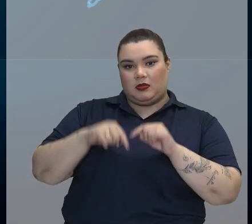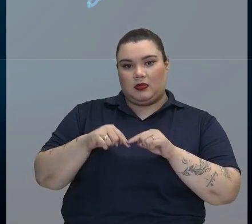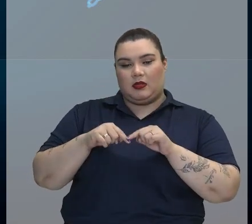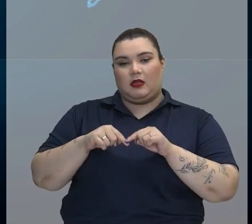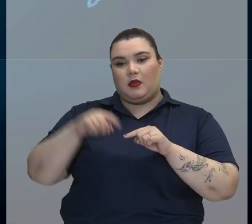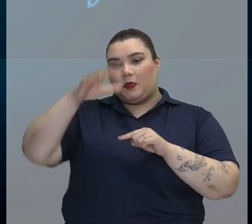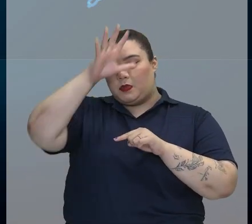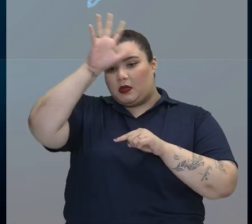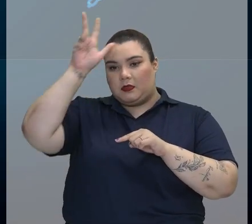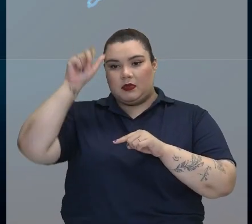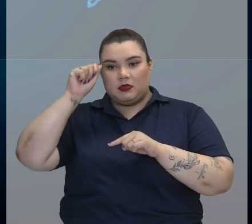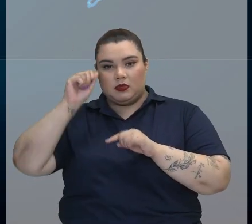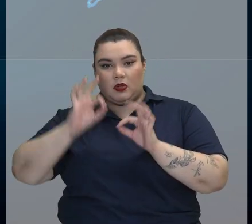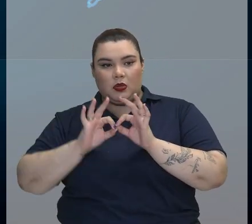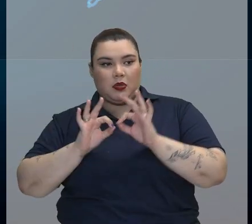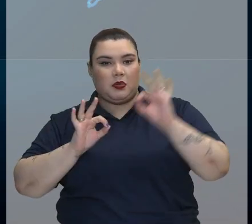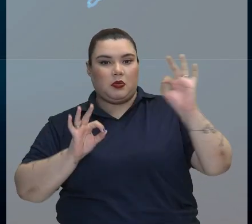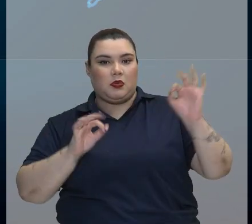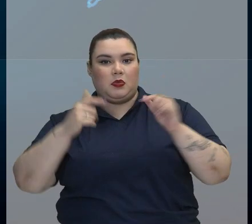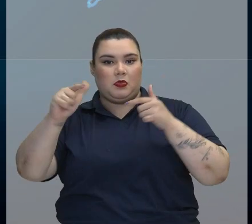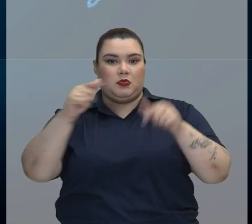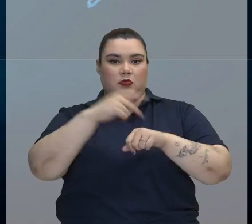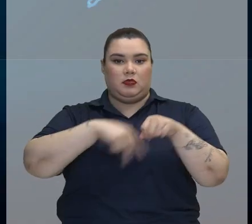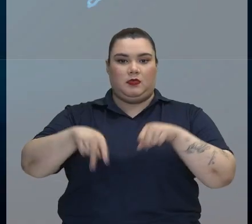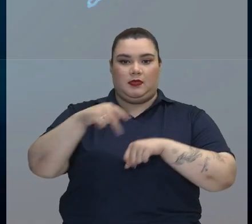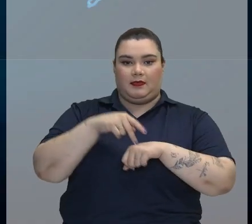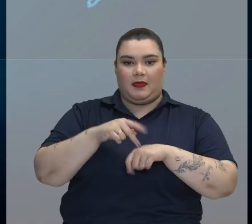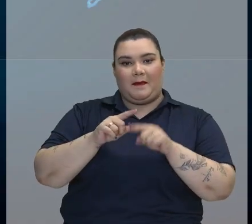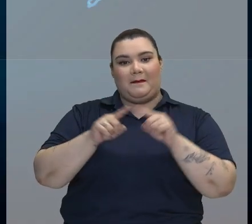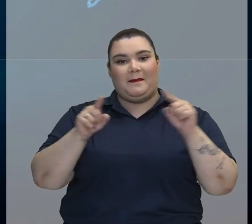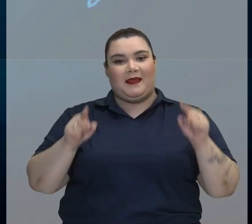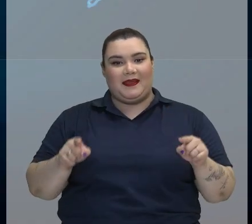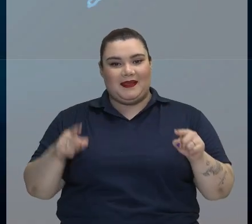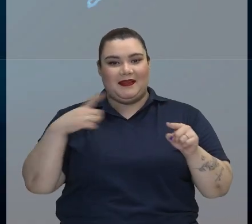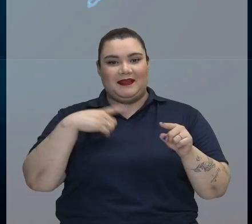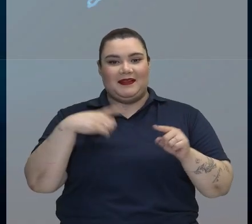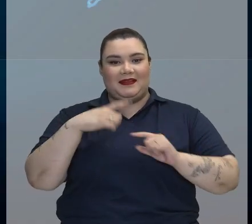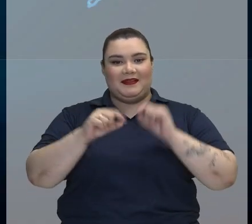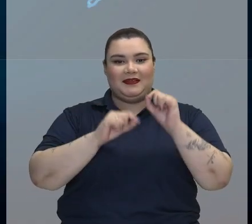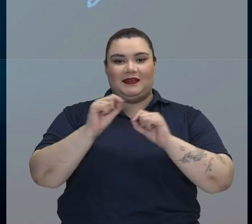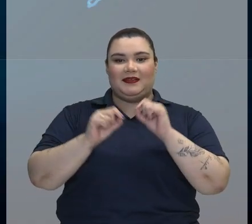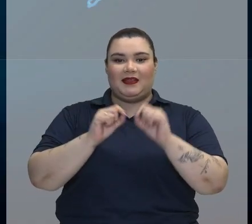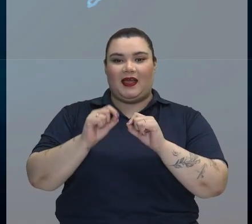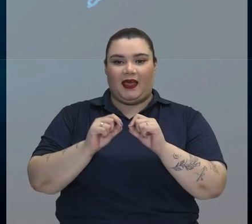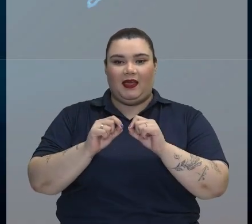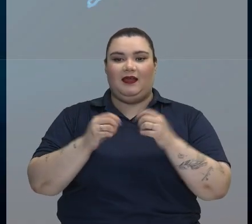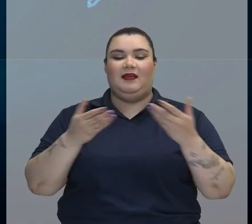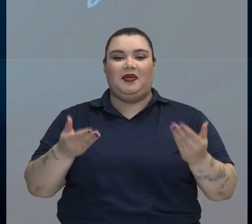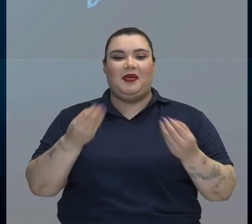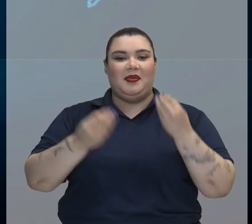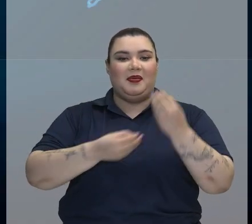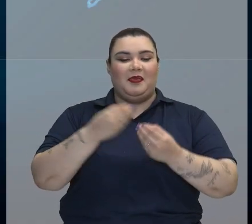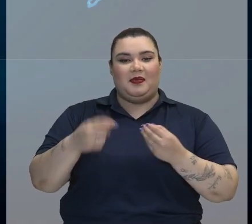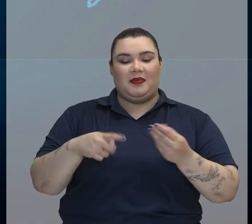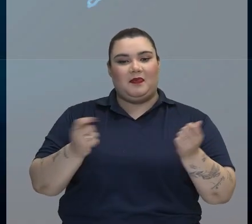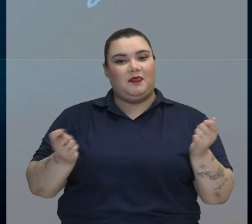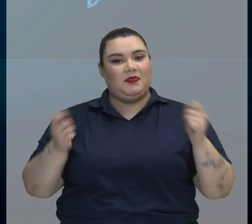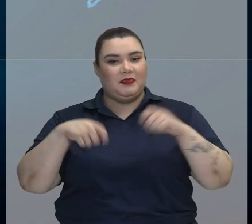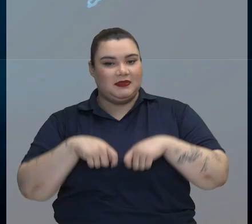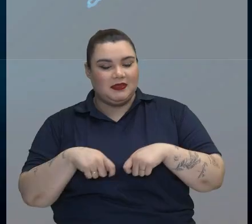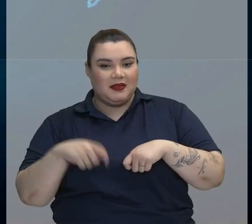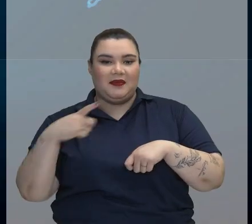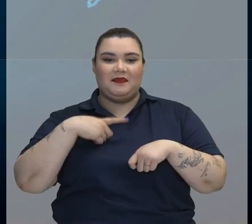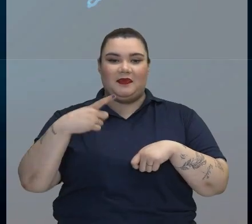do Amazonas diminuiu para os outros países, mas é que a internet, com a globalização, permitiu que essas fronteiras elas